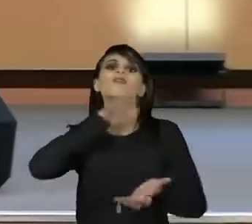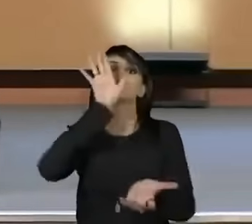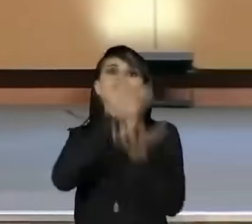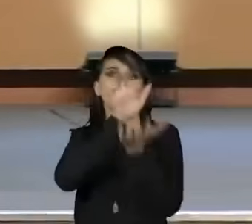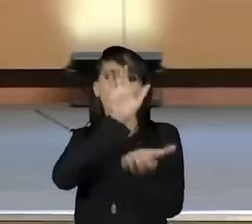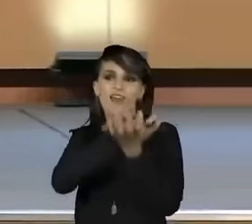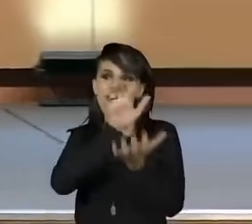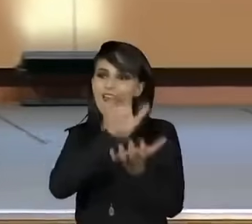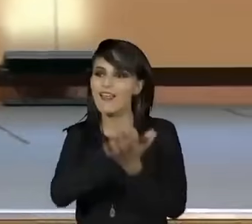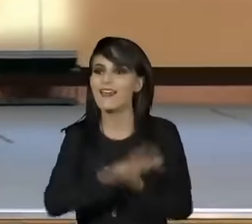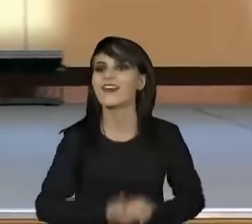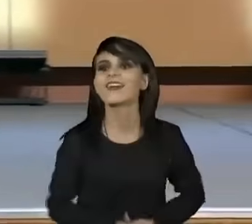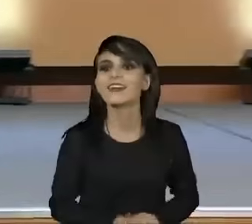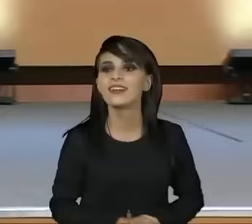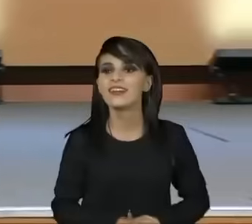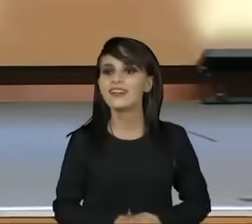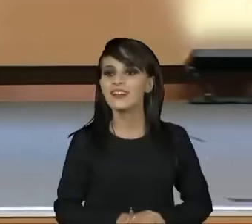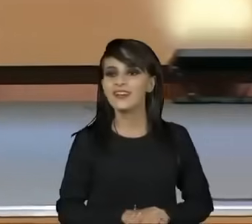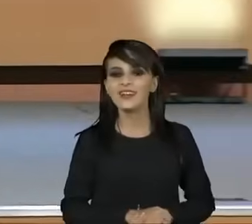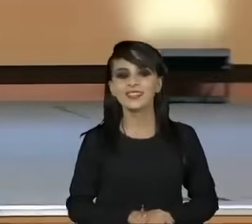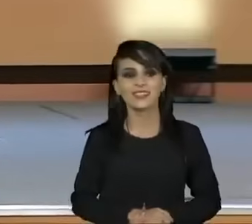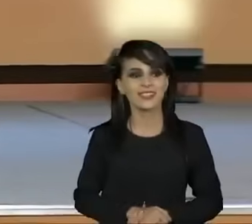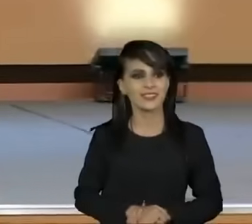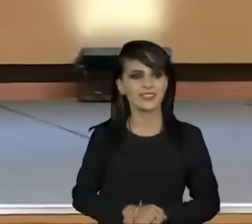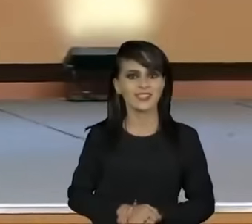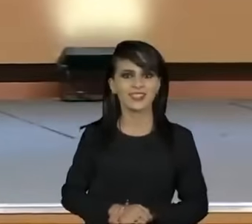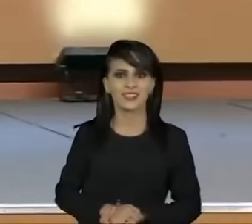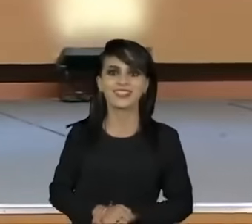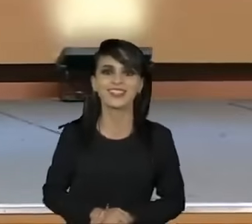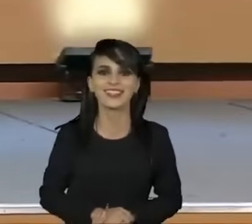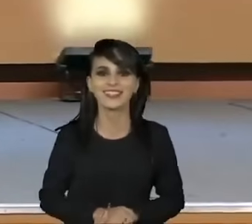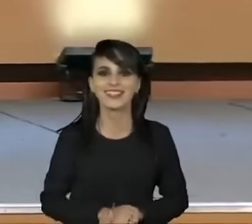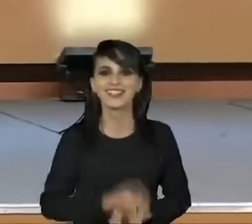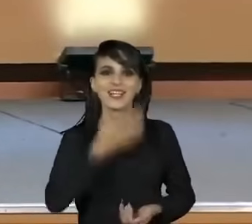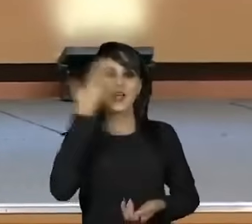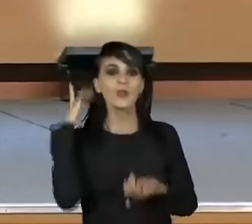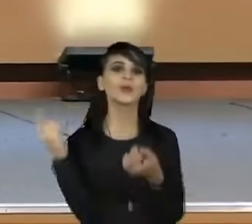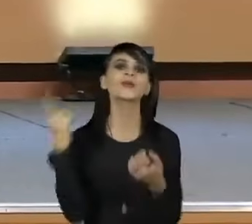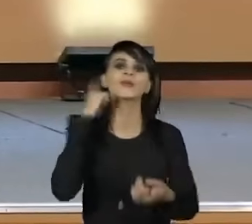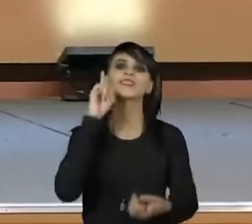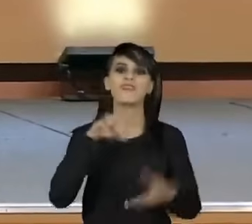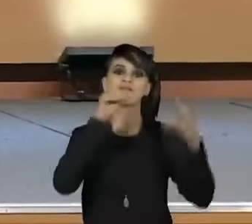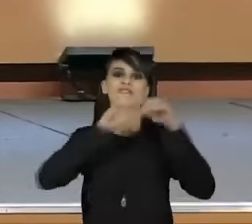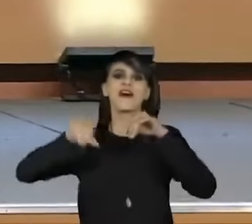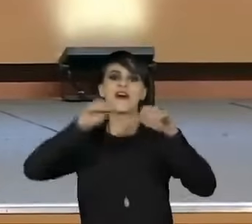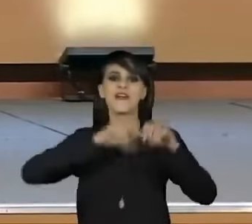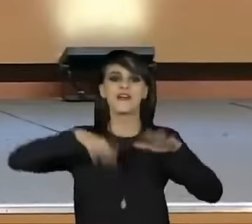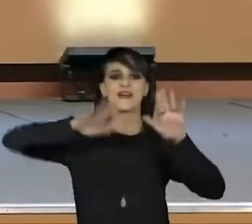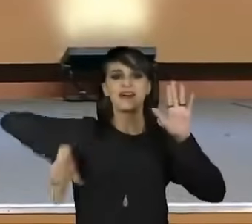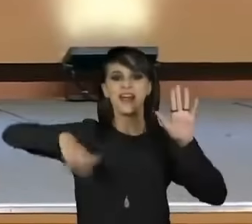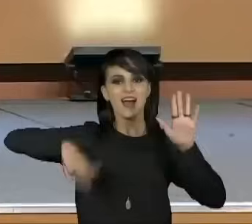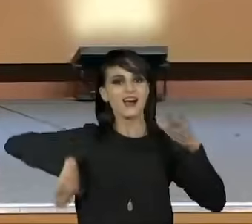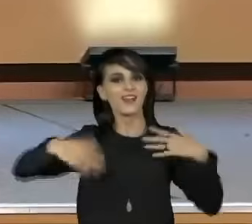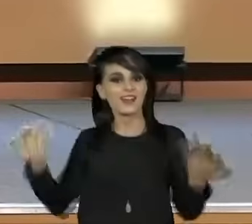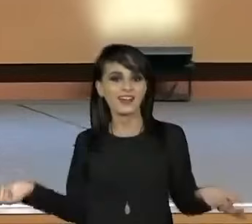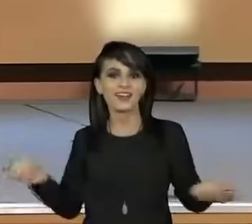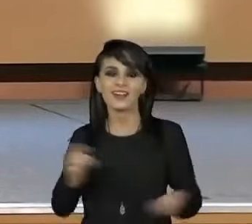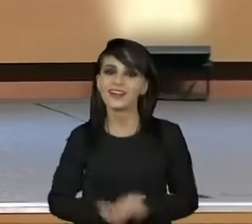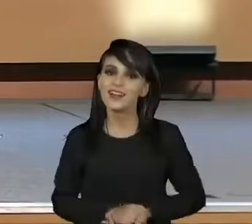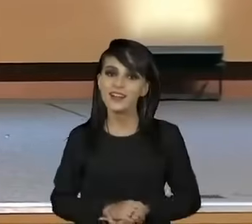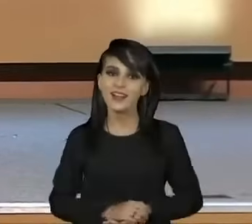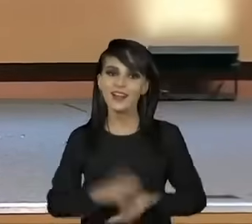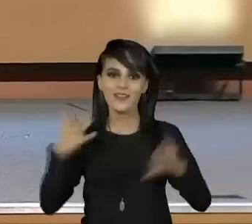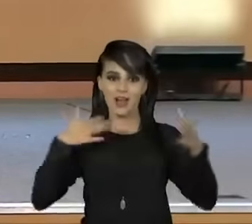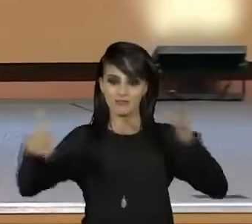Leão o cara não é capaz de fazer uma farofa na praia de Grumari levar